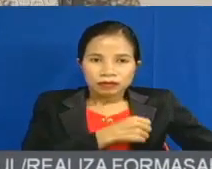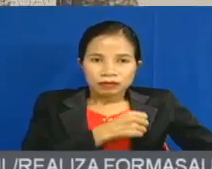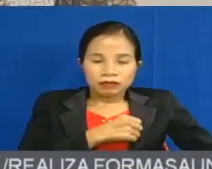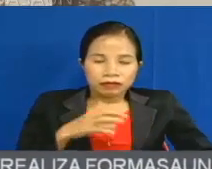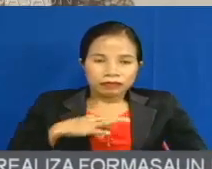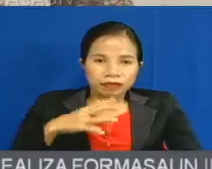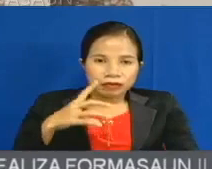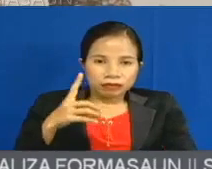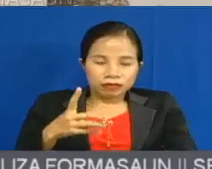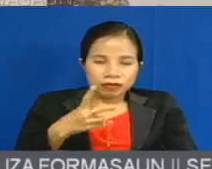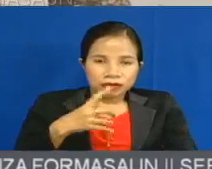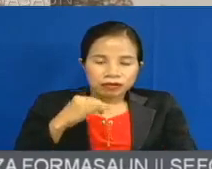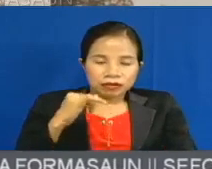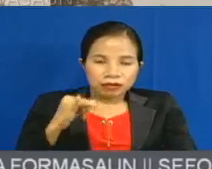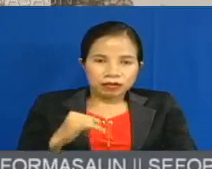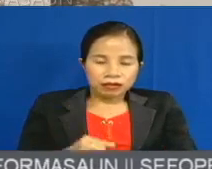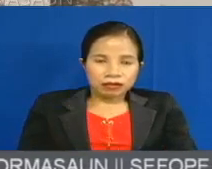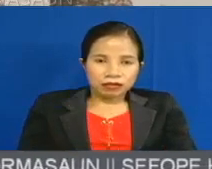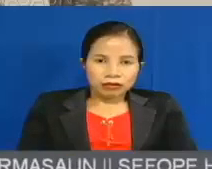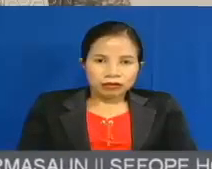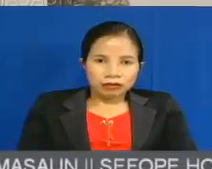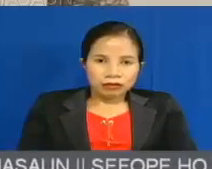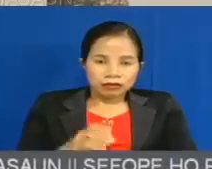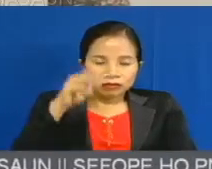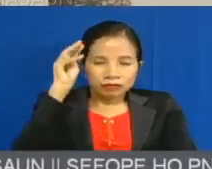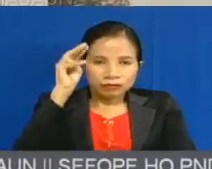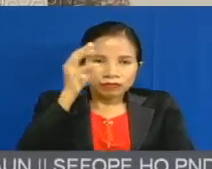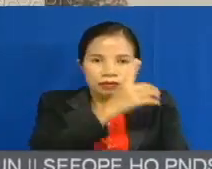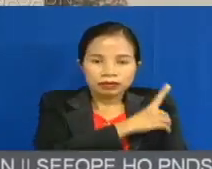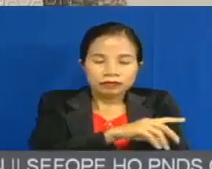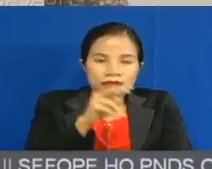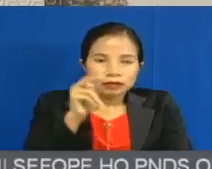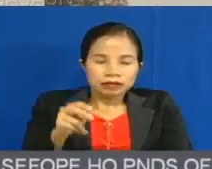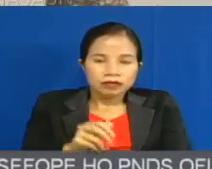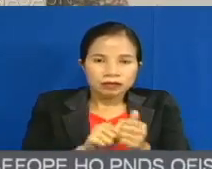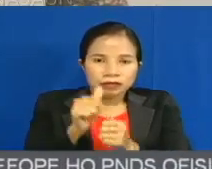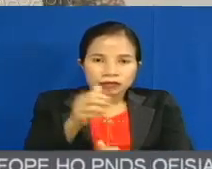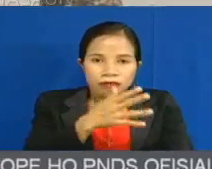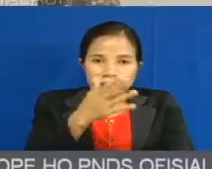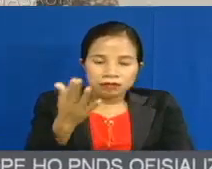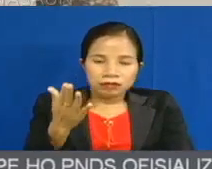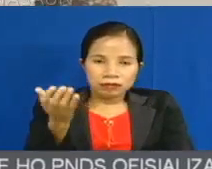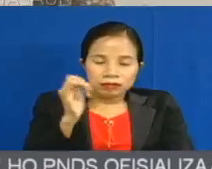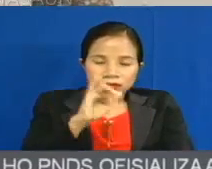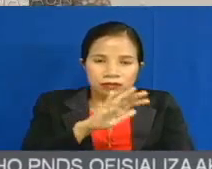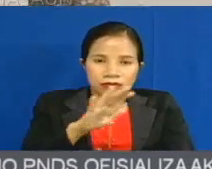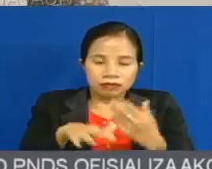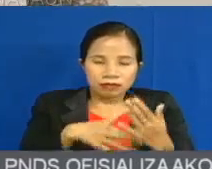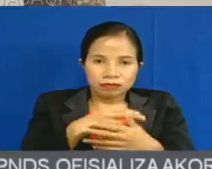quartel-general FFDTL, da Moza Ministério Defesa de Nian, o direlataba Itabot Sirahoto,